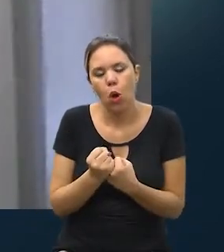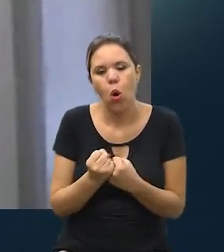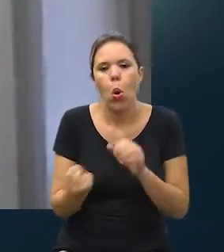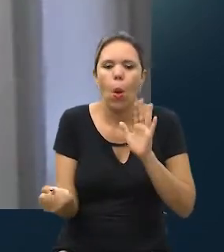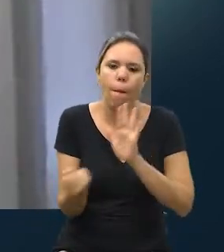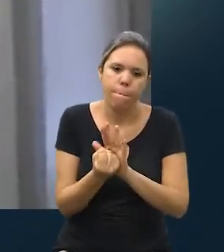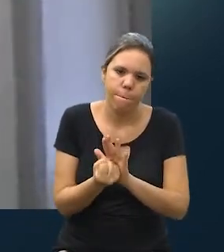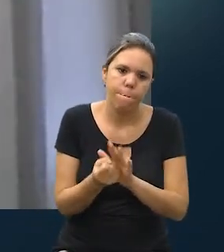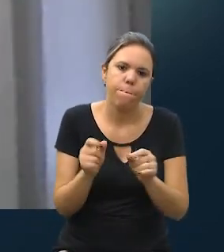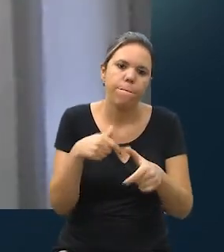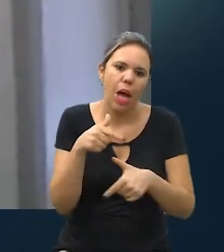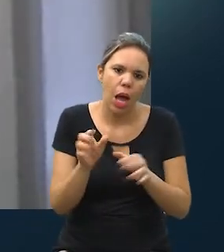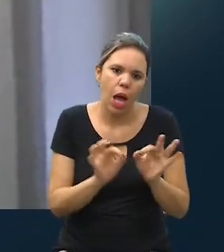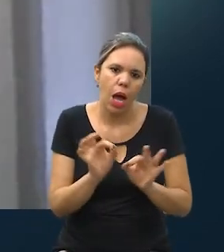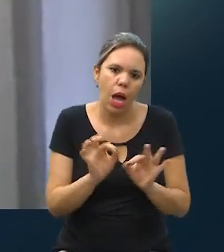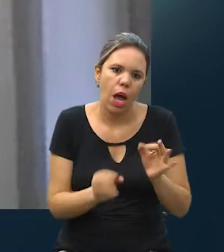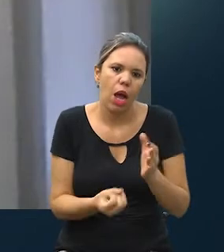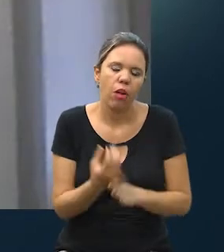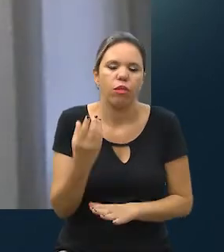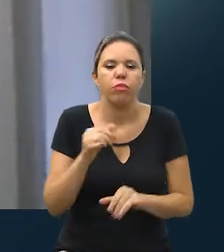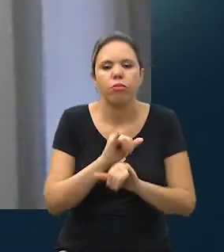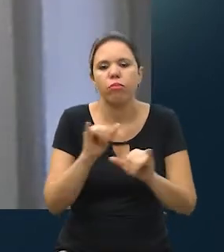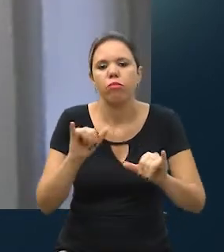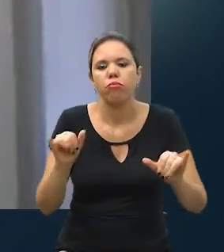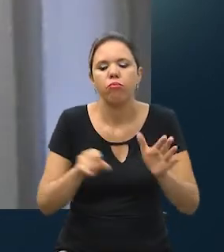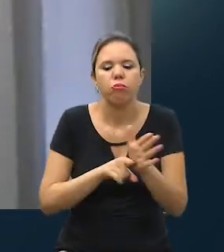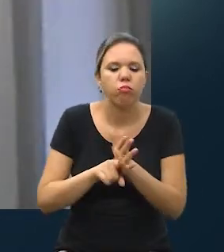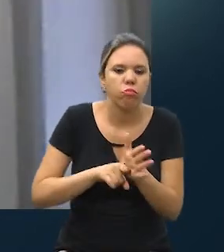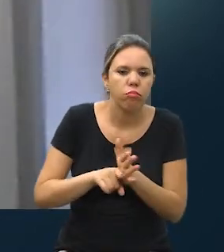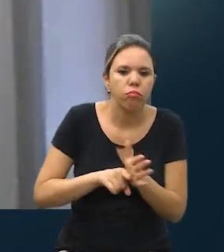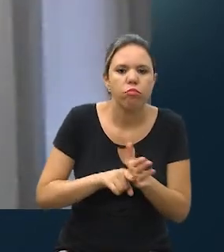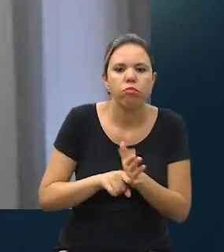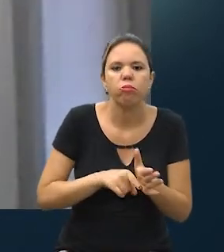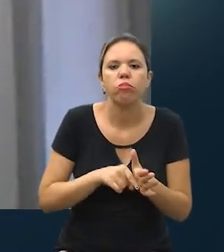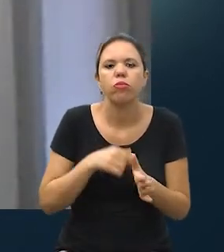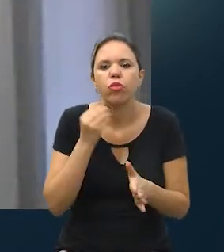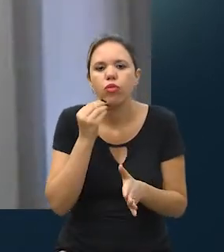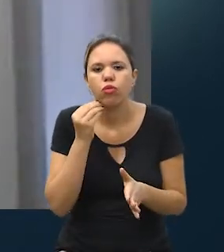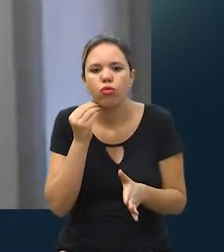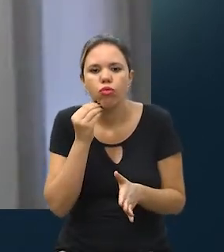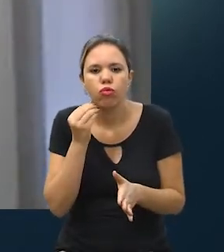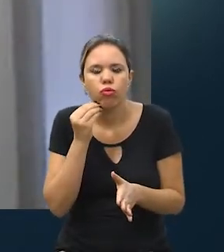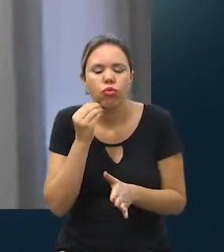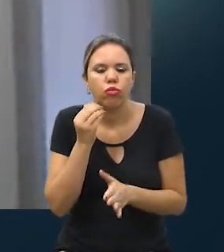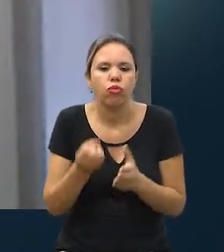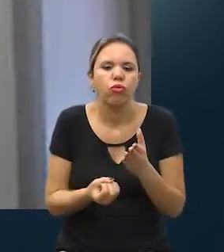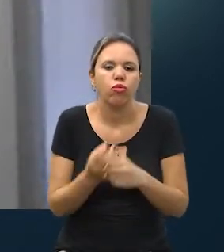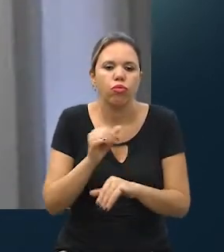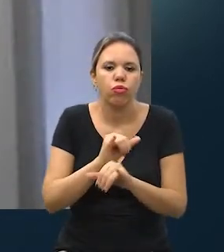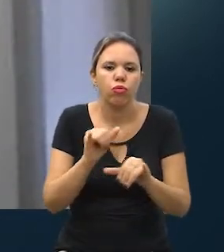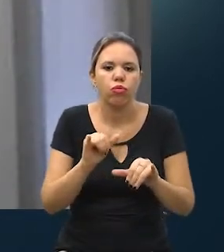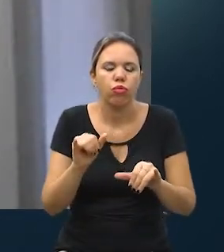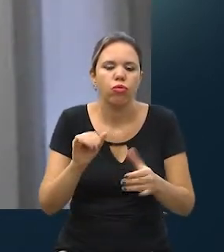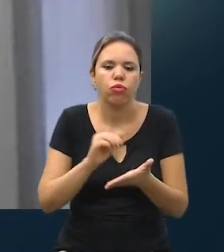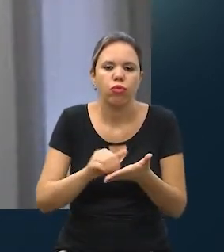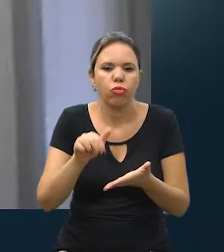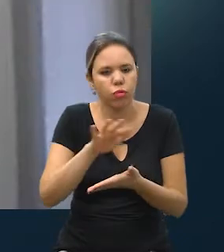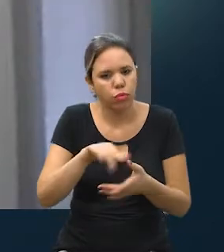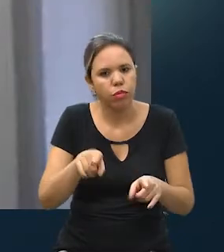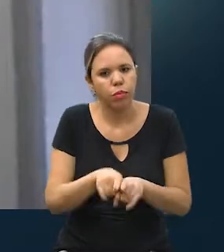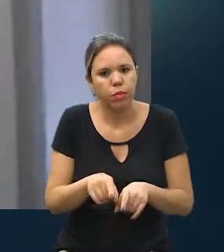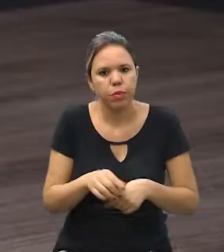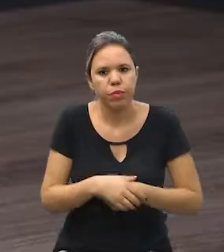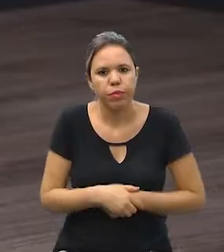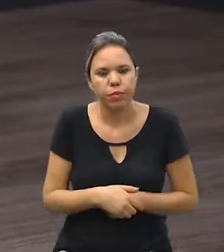de marcas, né, tanto em marketing como pesquisas de mercado, prospecção comercial e até na área de secretariado